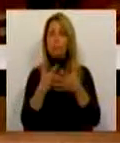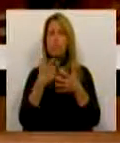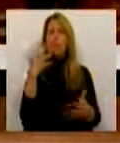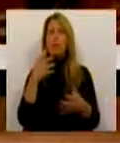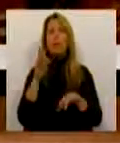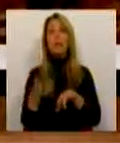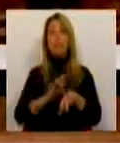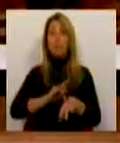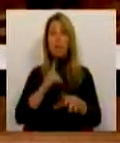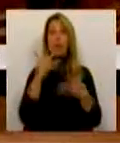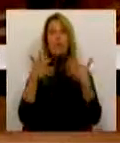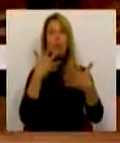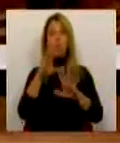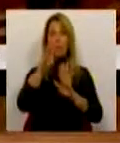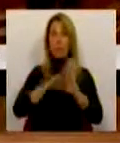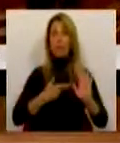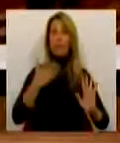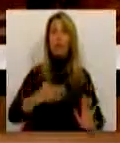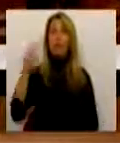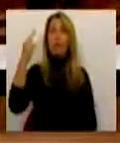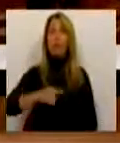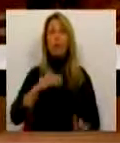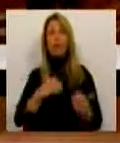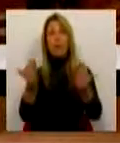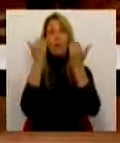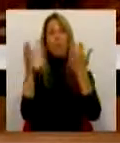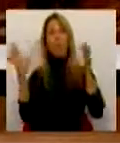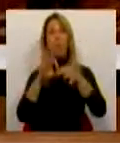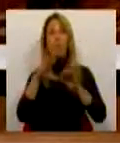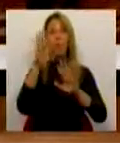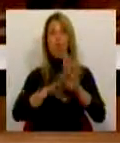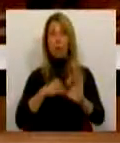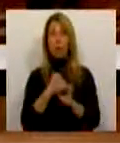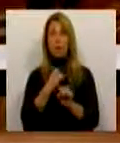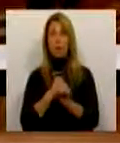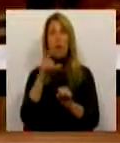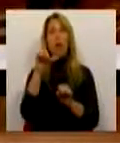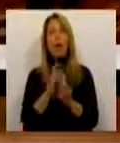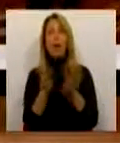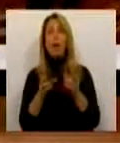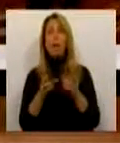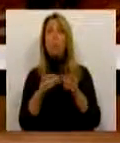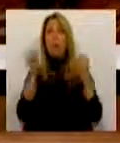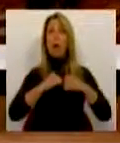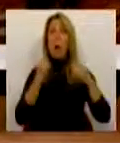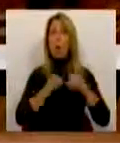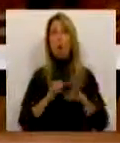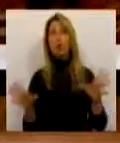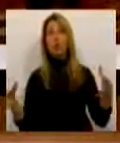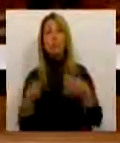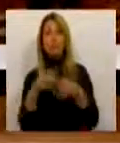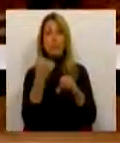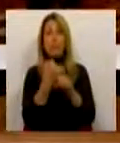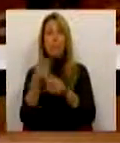regras, direitos e obrigações em matéria de informação sobre condições de emprego e convenções coletivas aplicáveis aos trabalhadores